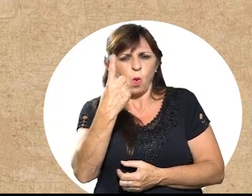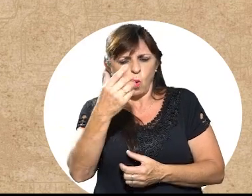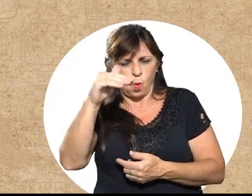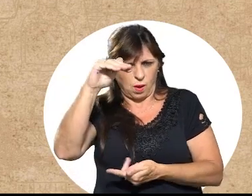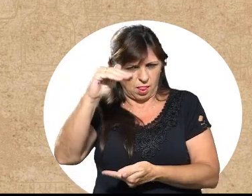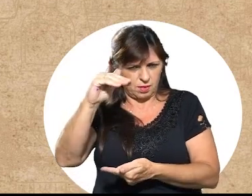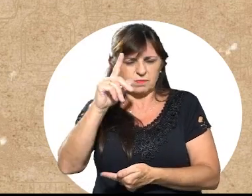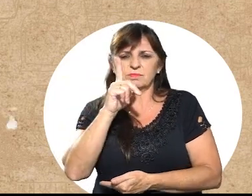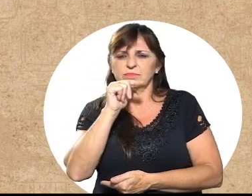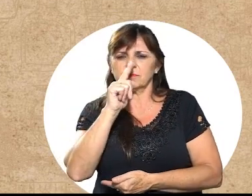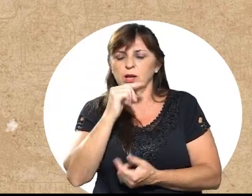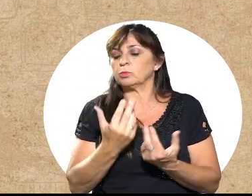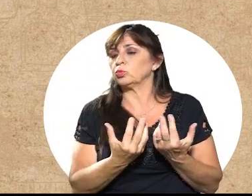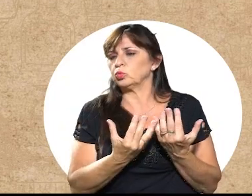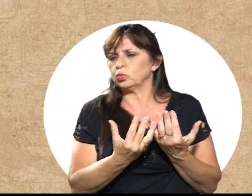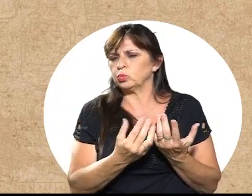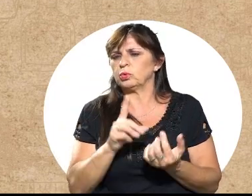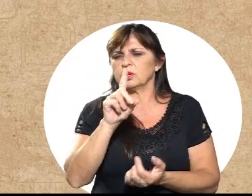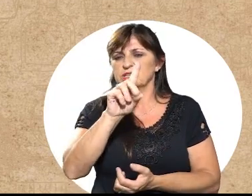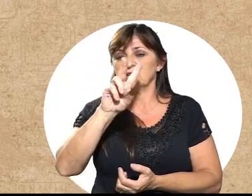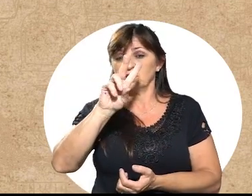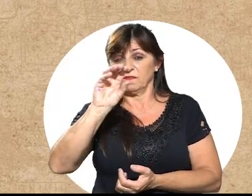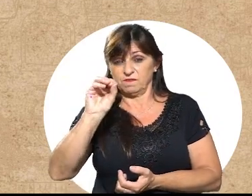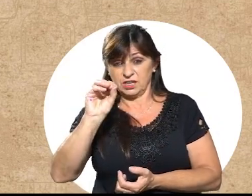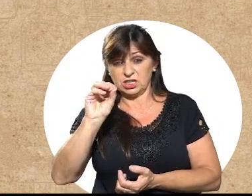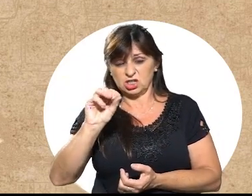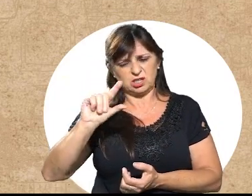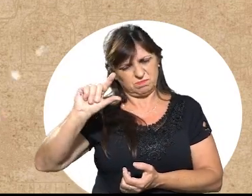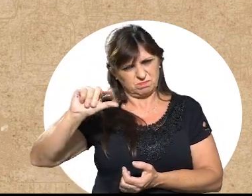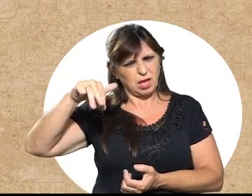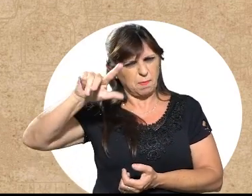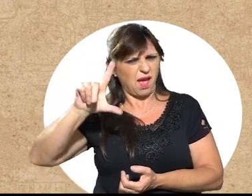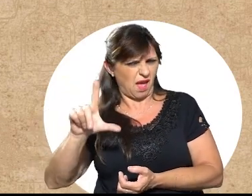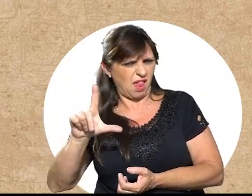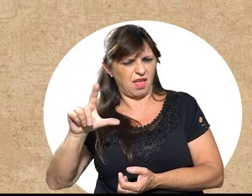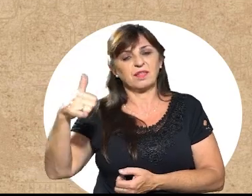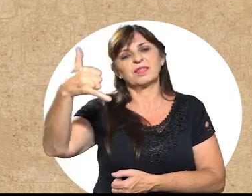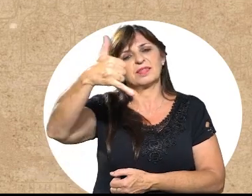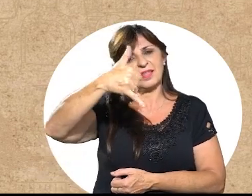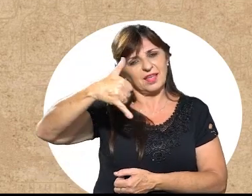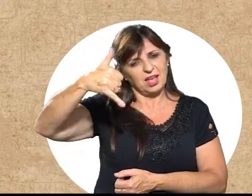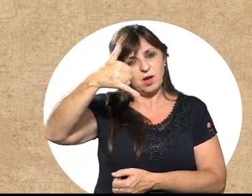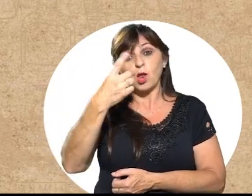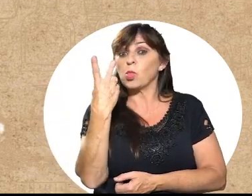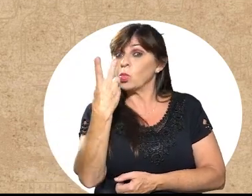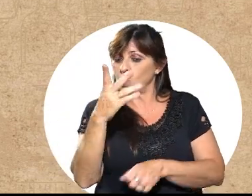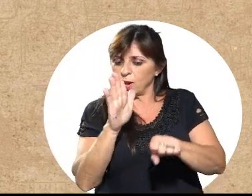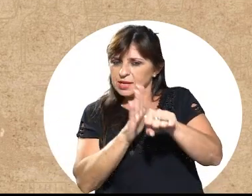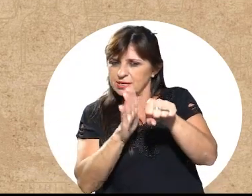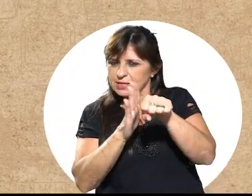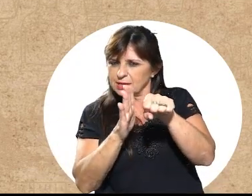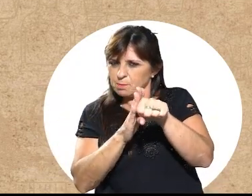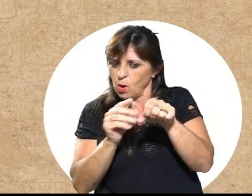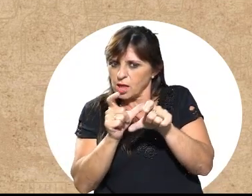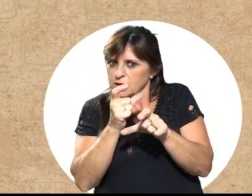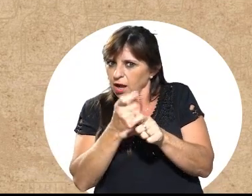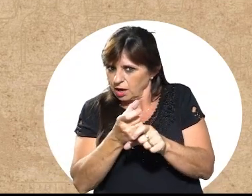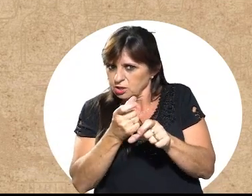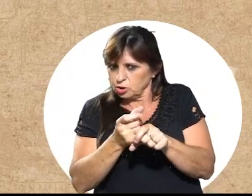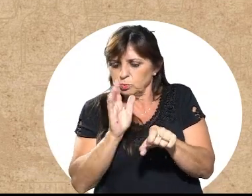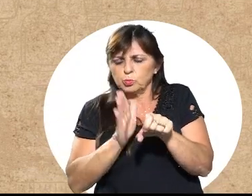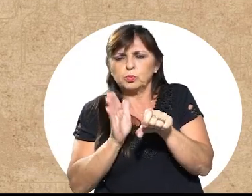óleo, 2 cebolas grandes cortadas em tiras compridas, 200 gramas de arroz lavado